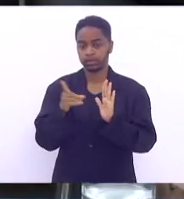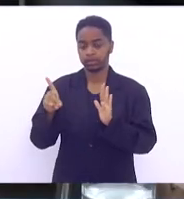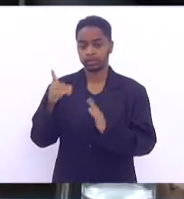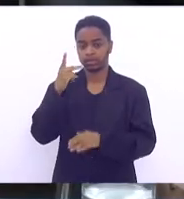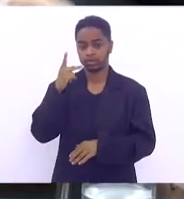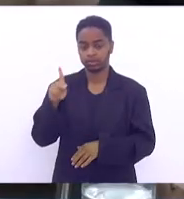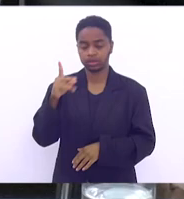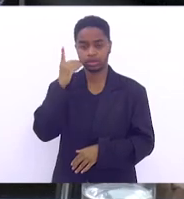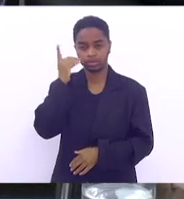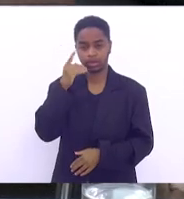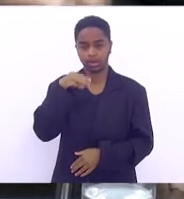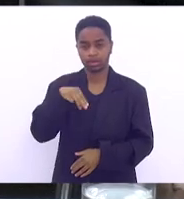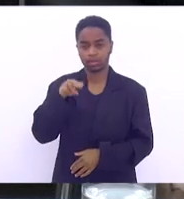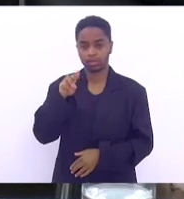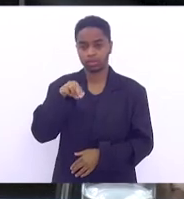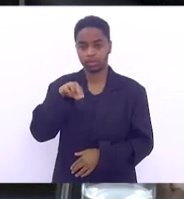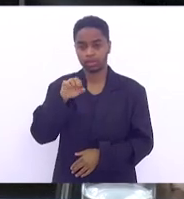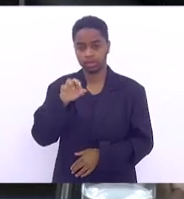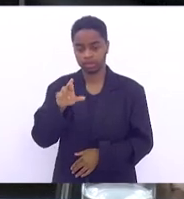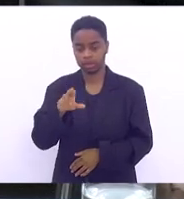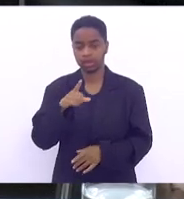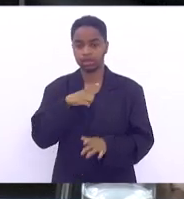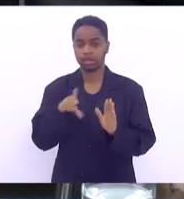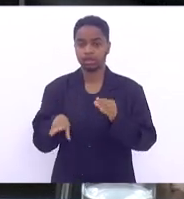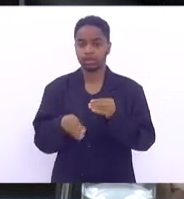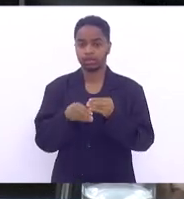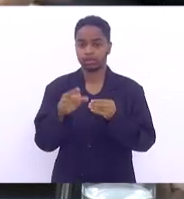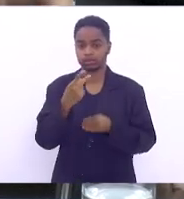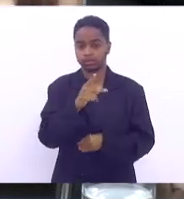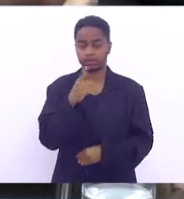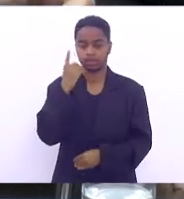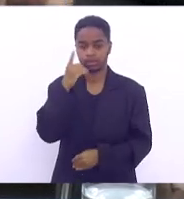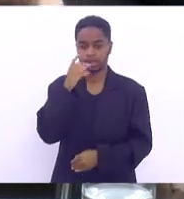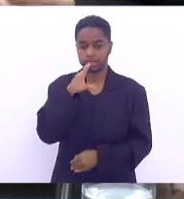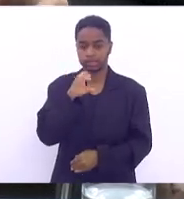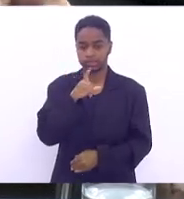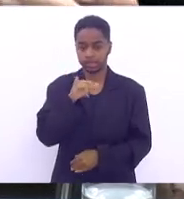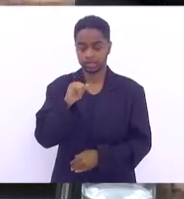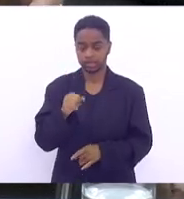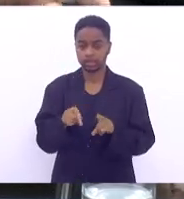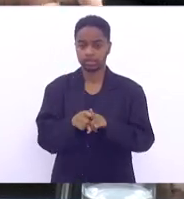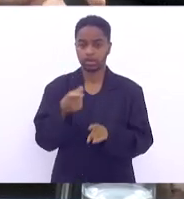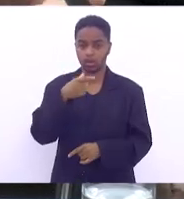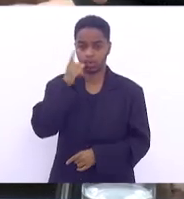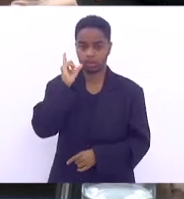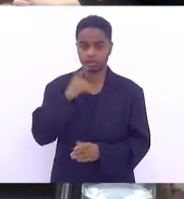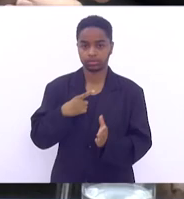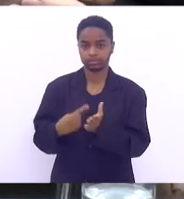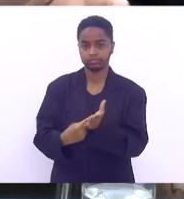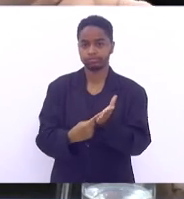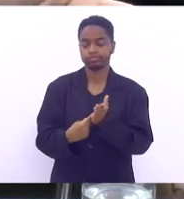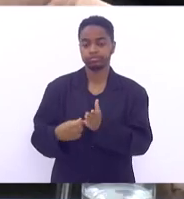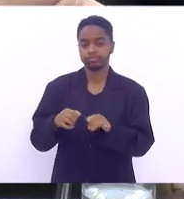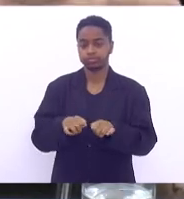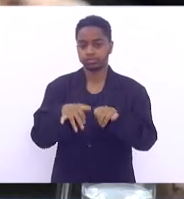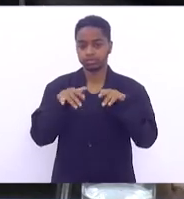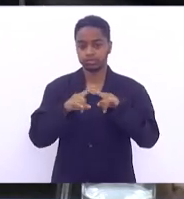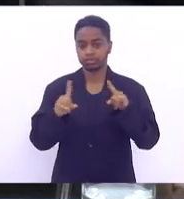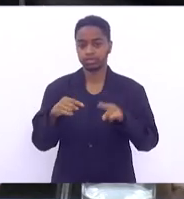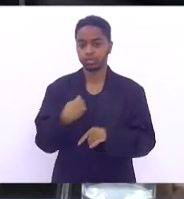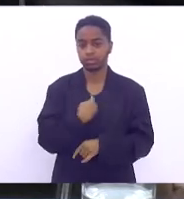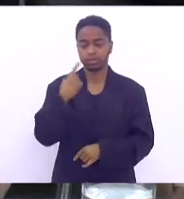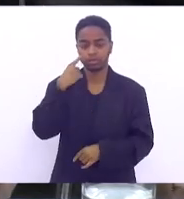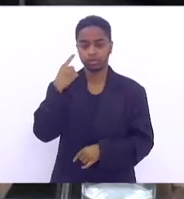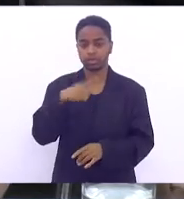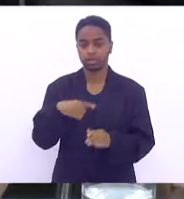Neto, que foi emendado pela deputada Célia Jordão, e ontem houve um acordo em plenário. A gente achou que estava